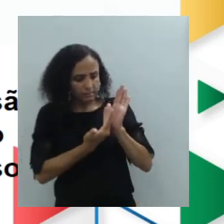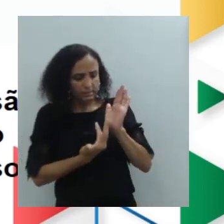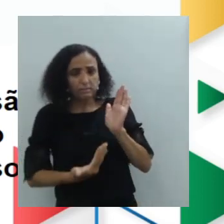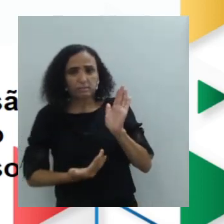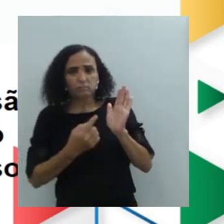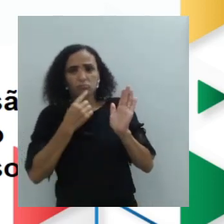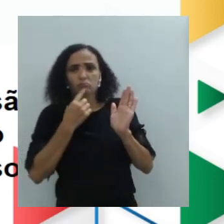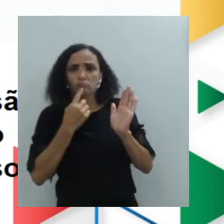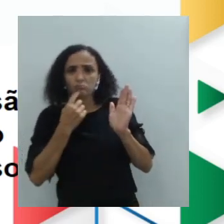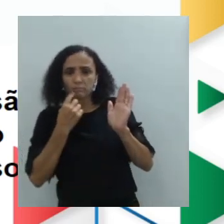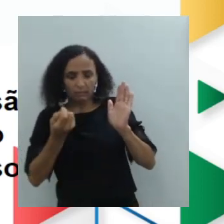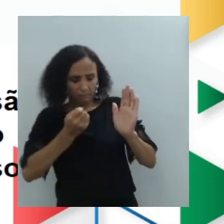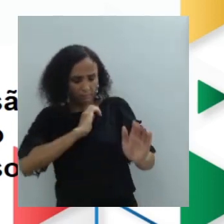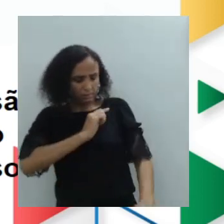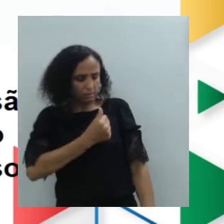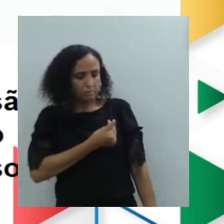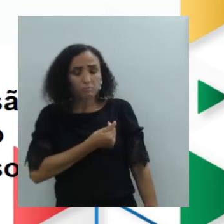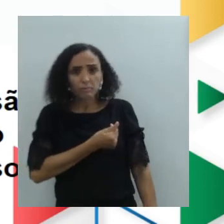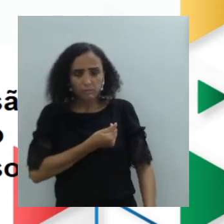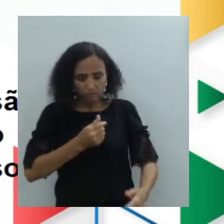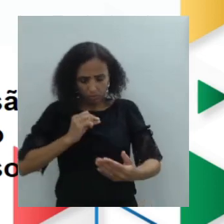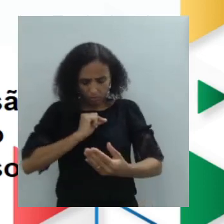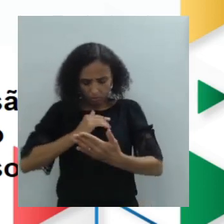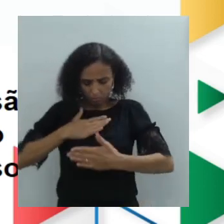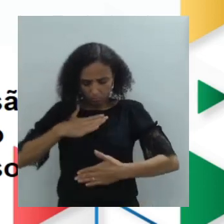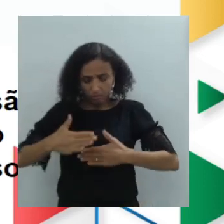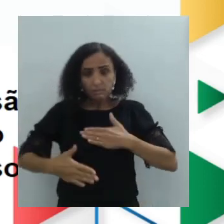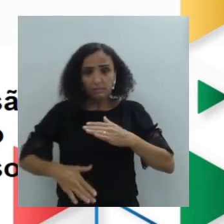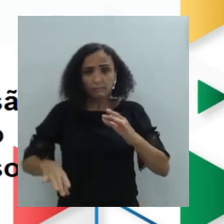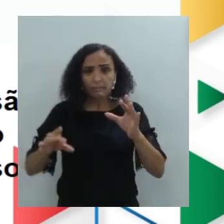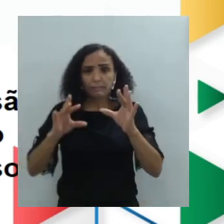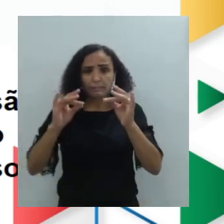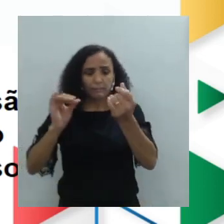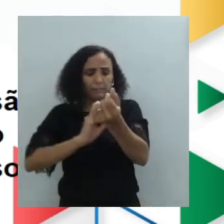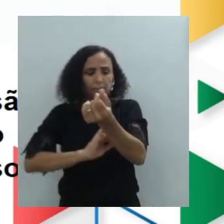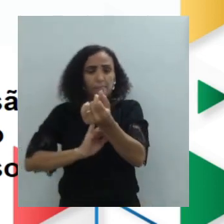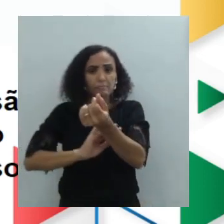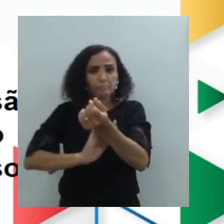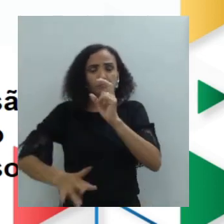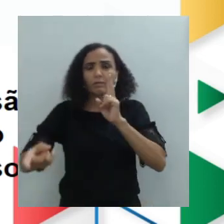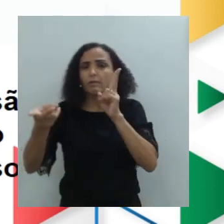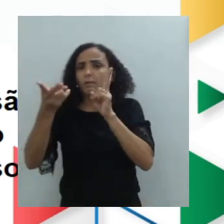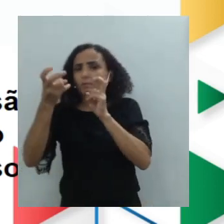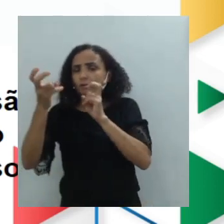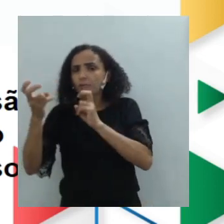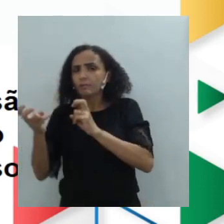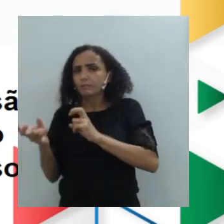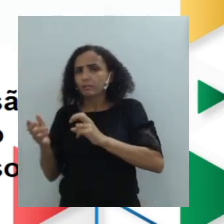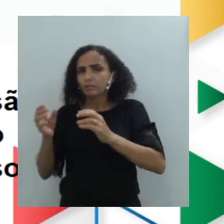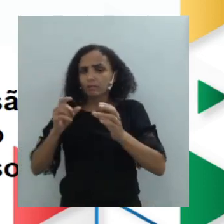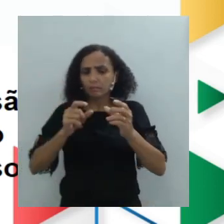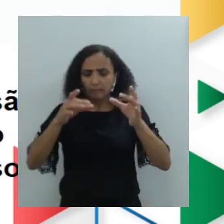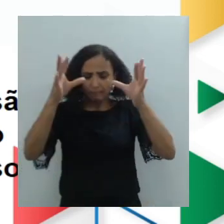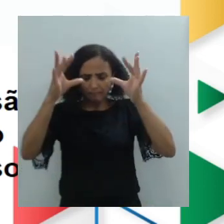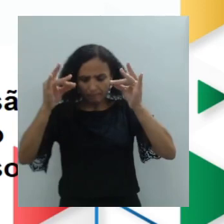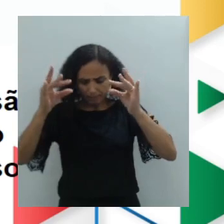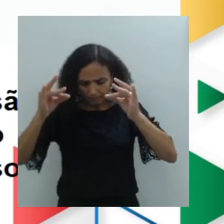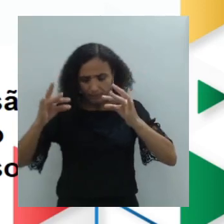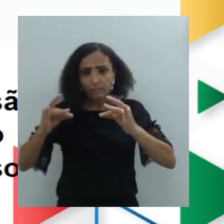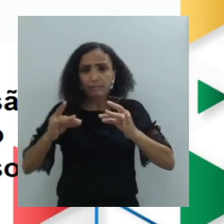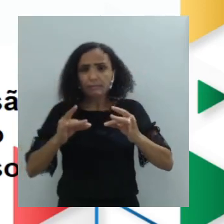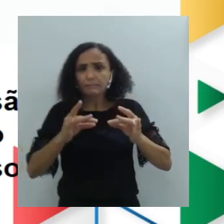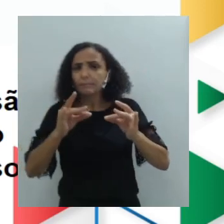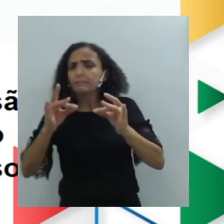nervoso. Os ossos são formados por tecido ósseo, sanguíneo e nervoso. Então vocês podem observar que os órgãos são formados